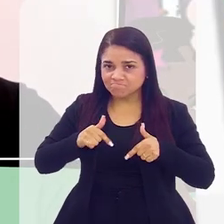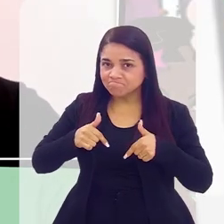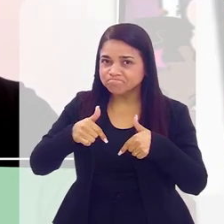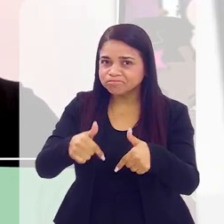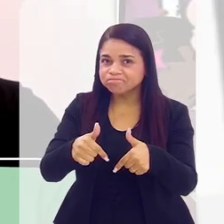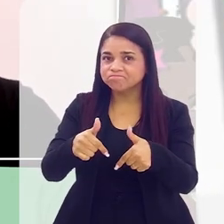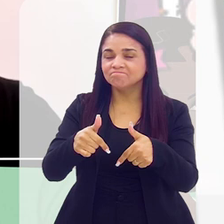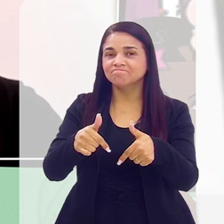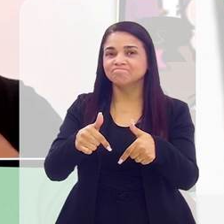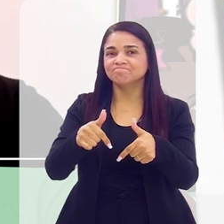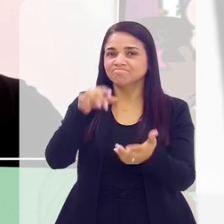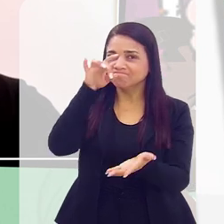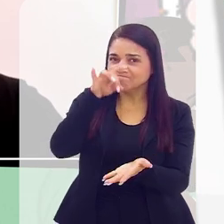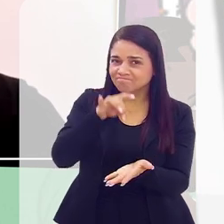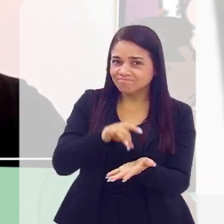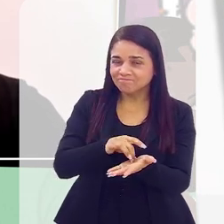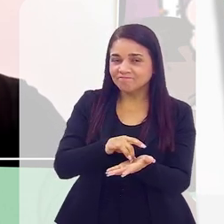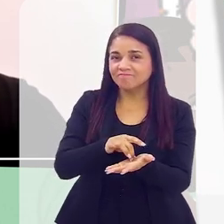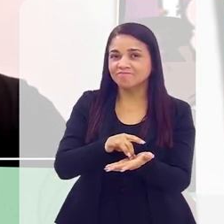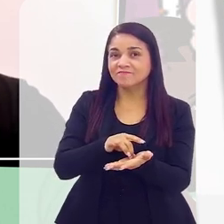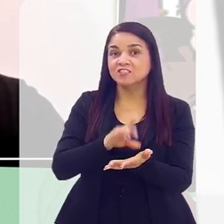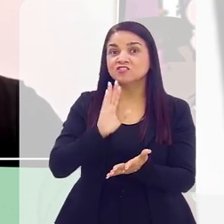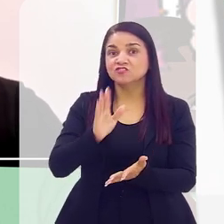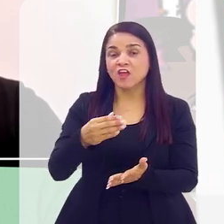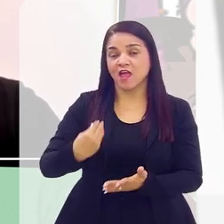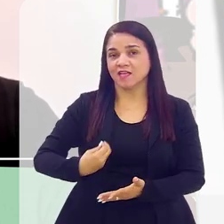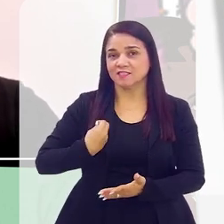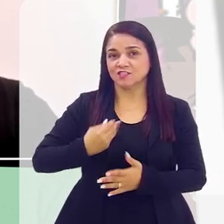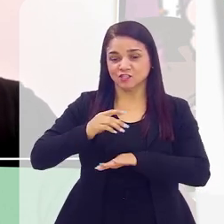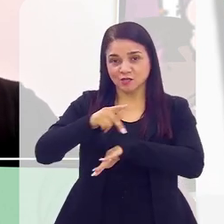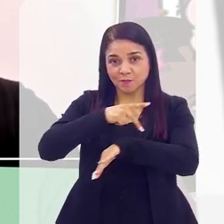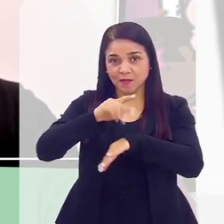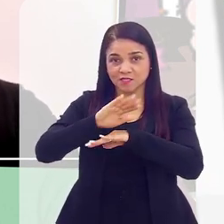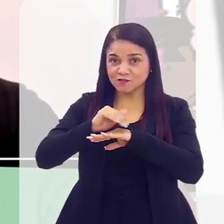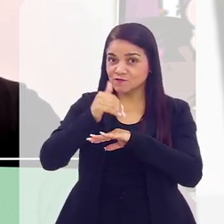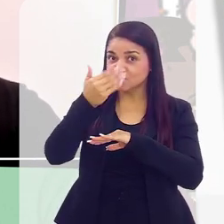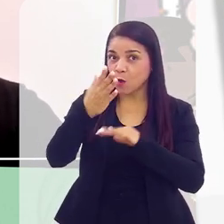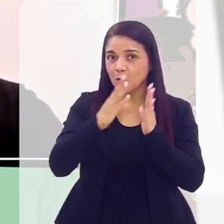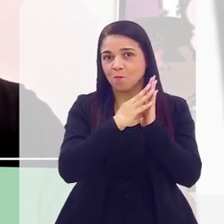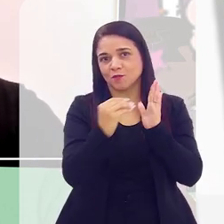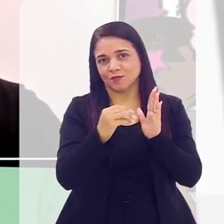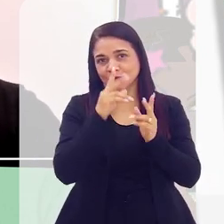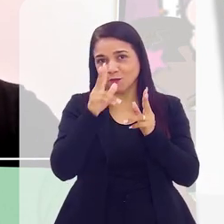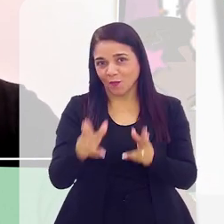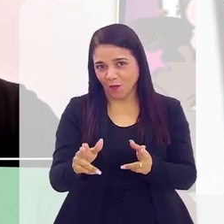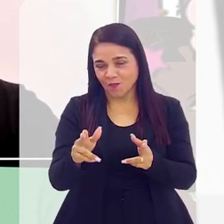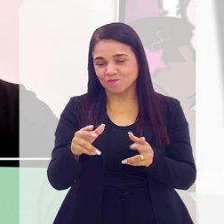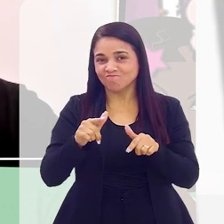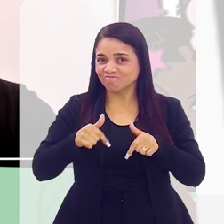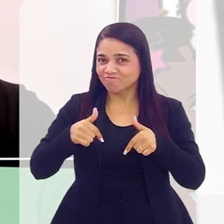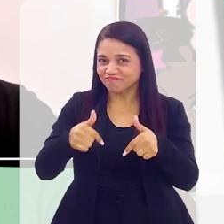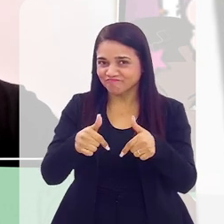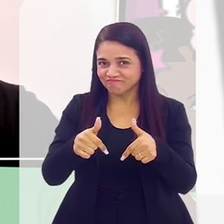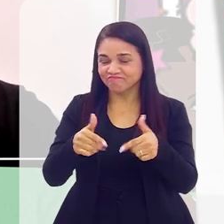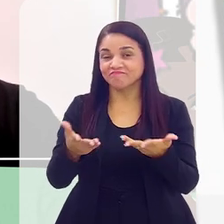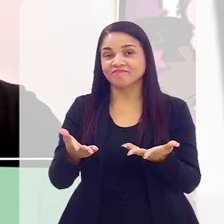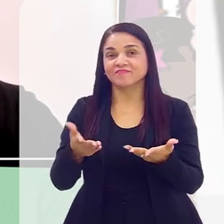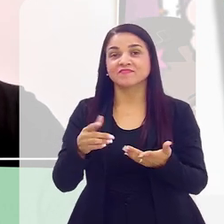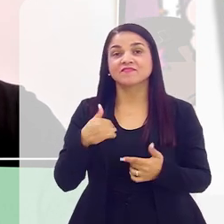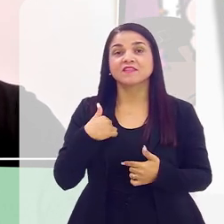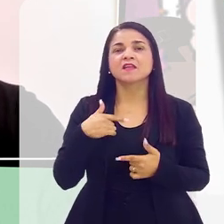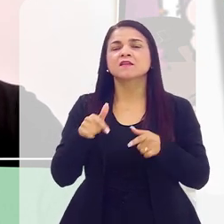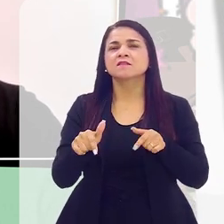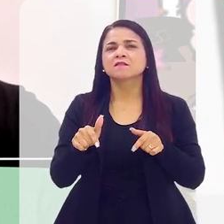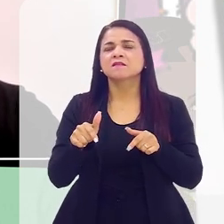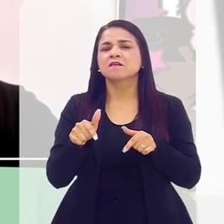com atitude, com ação, que na verdade outras já existiam, já As existia o modelo, iniciativas. a Exato. iniciativa.